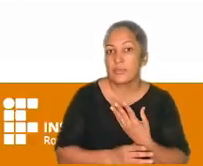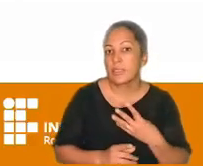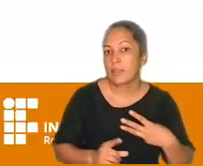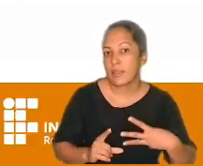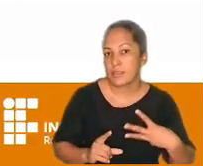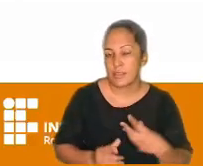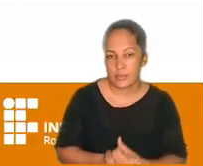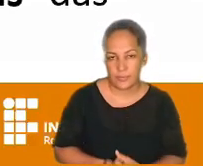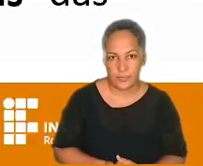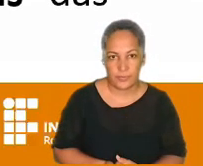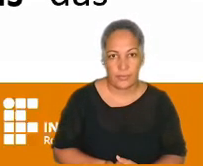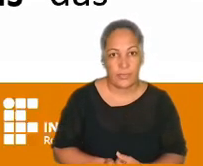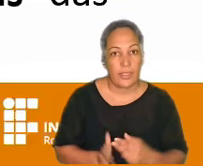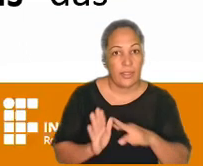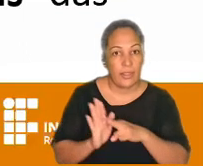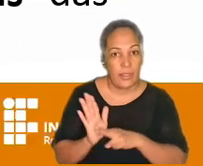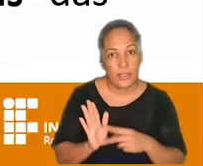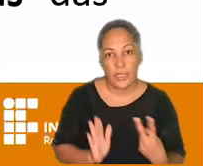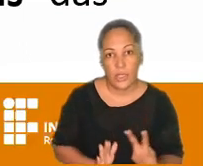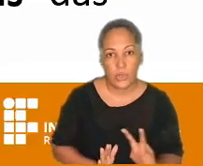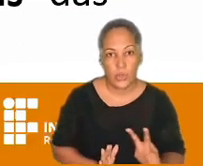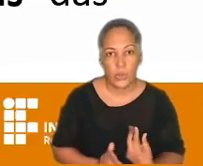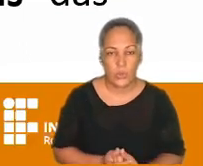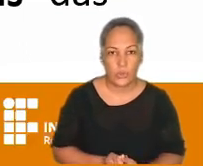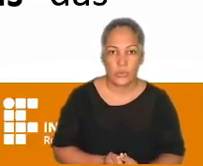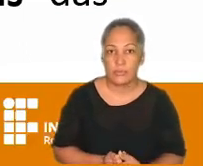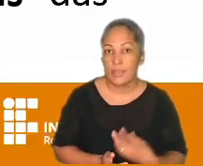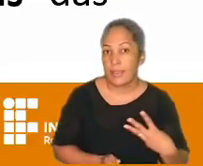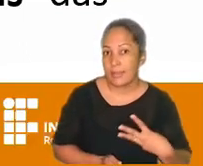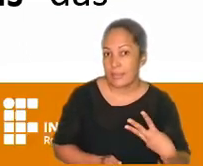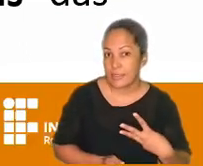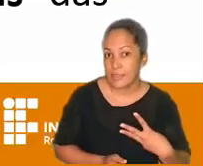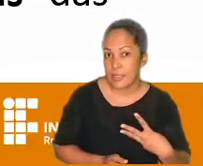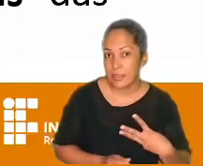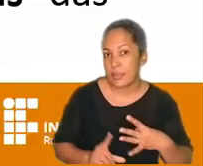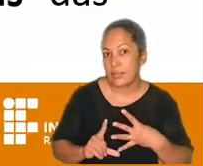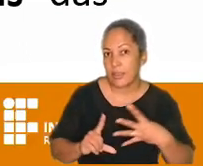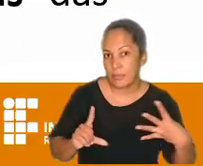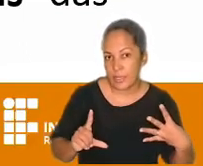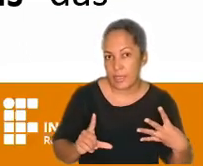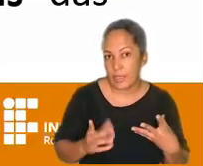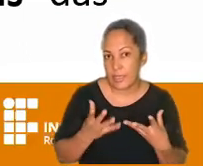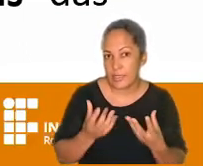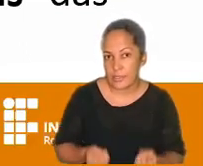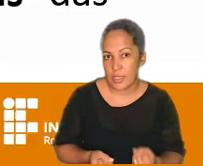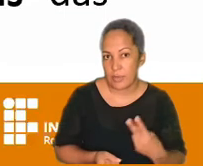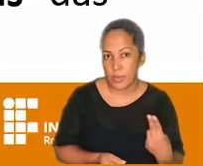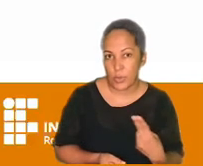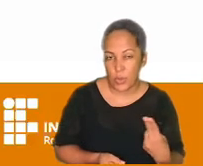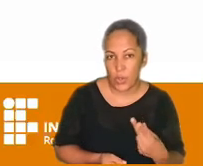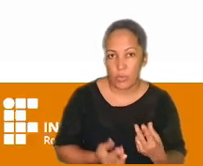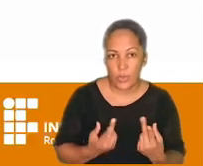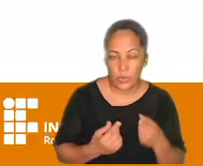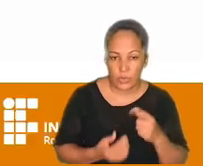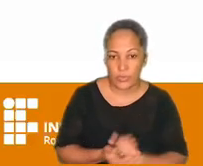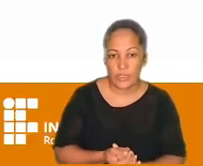terceira a partir do nome das duas. Regra 2. A terceira tabela recebe o nome das duas tabelas de origem.